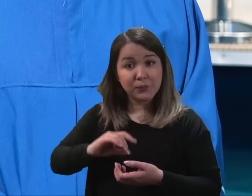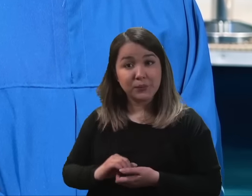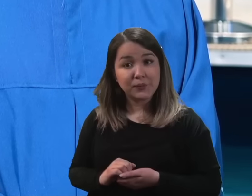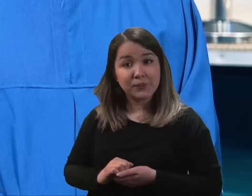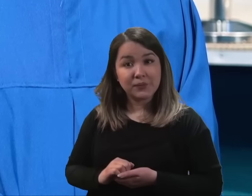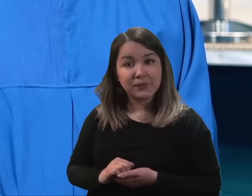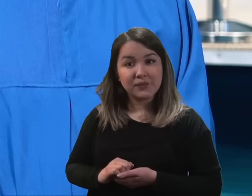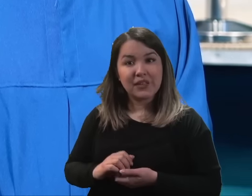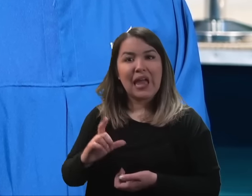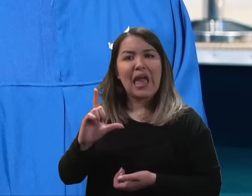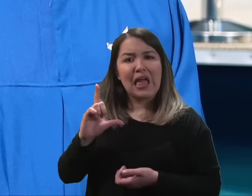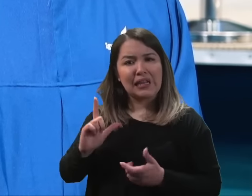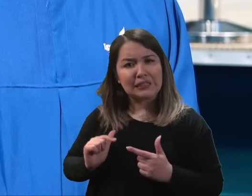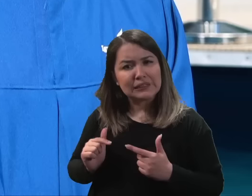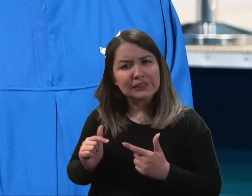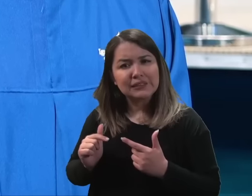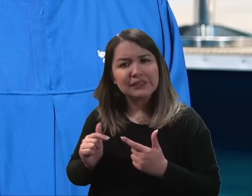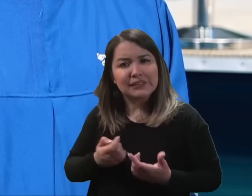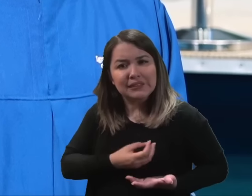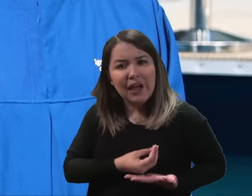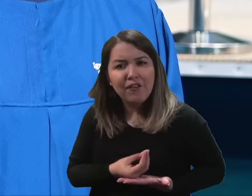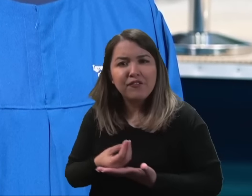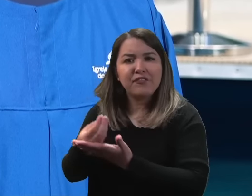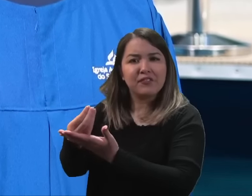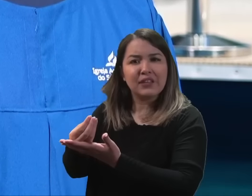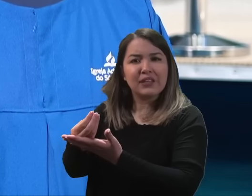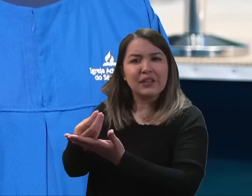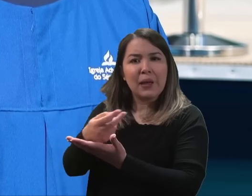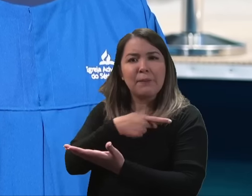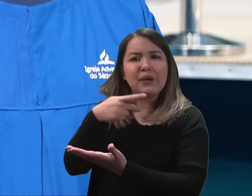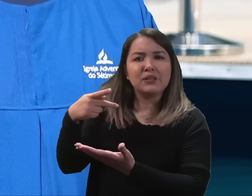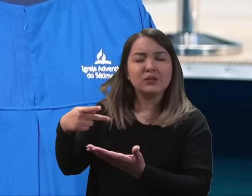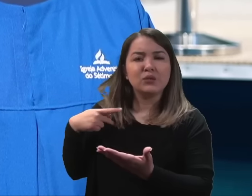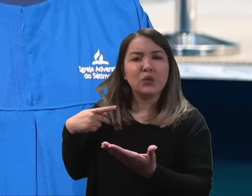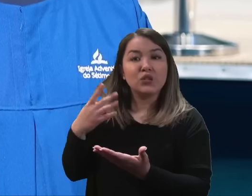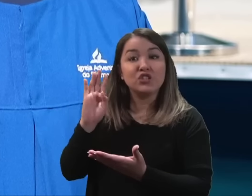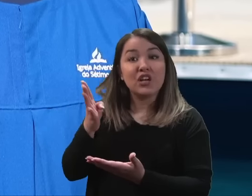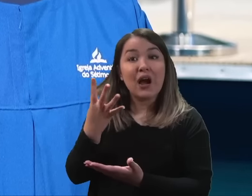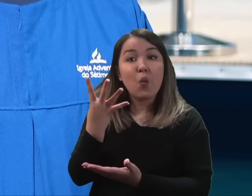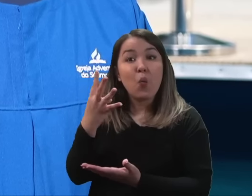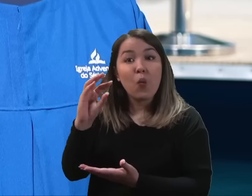tem dedicado a sua vida ao ministério pastoral por 40 anos